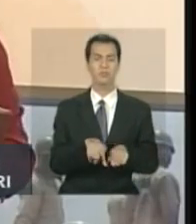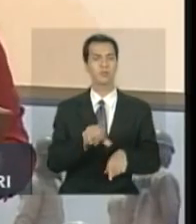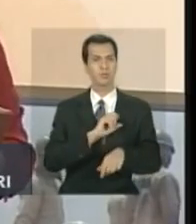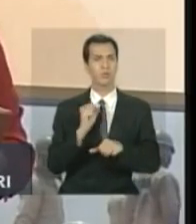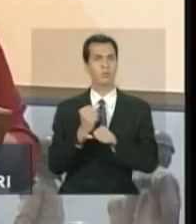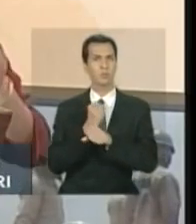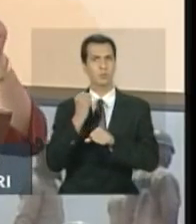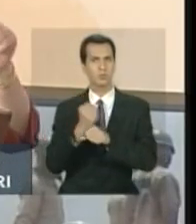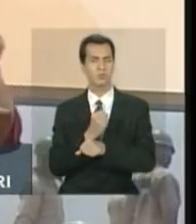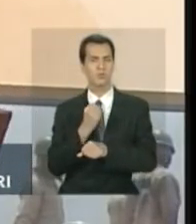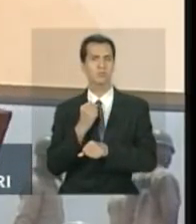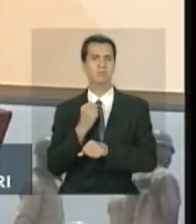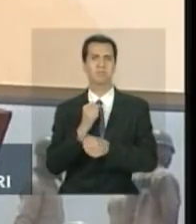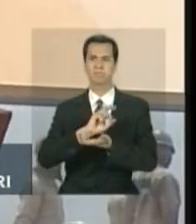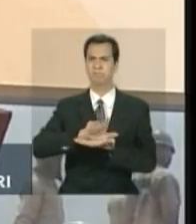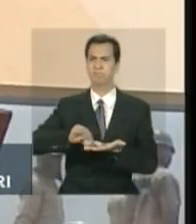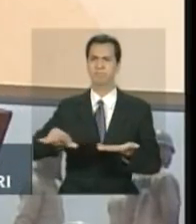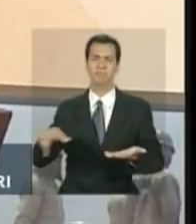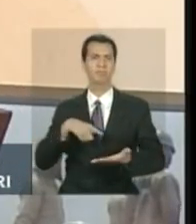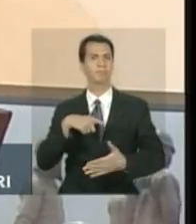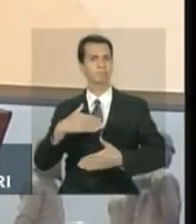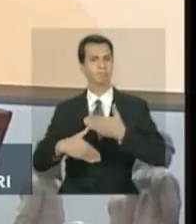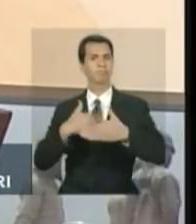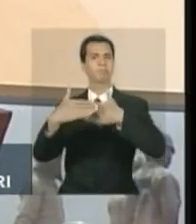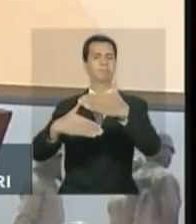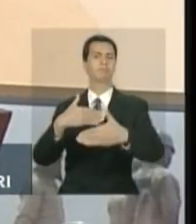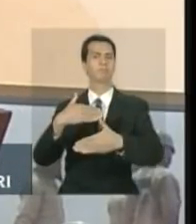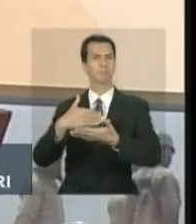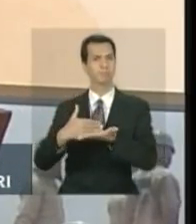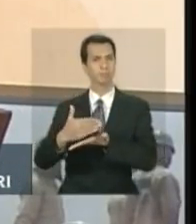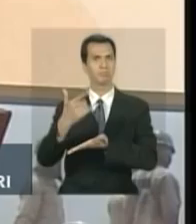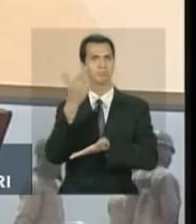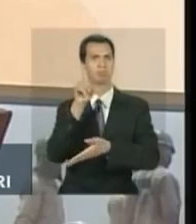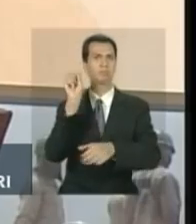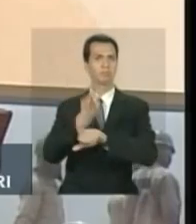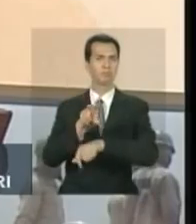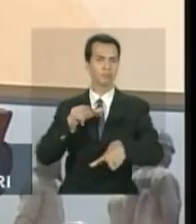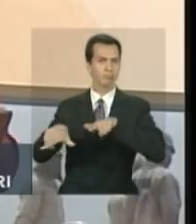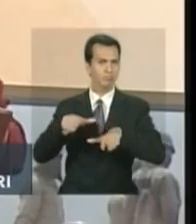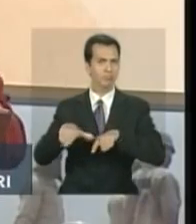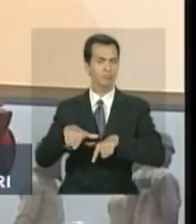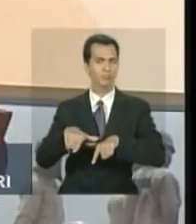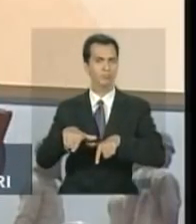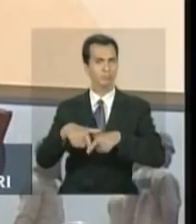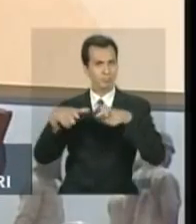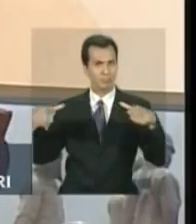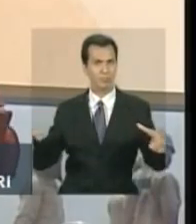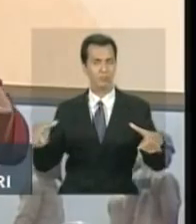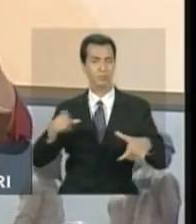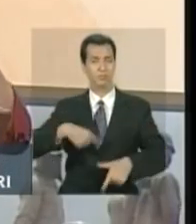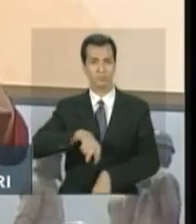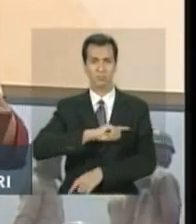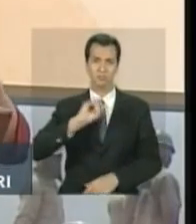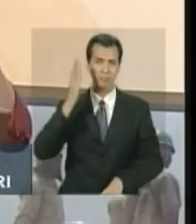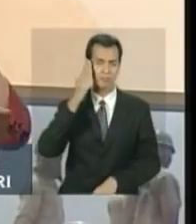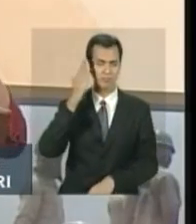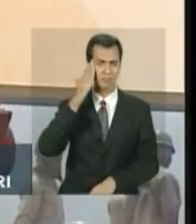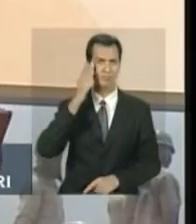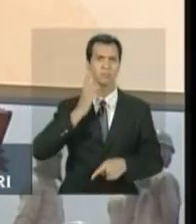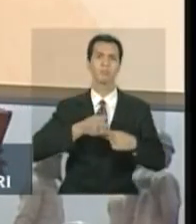civil está crescendo e empregando pessoas. Nós sabemos que isso